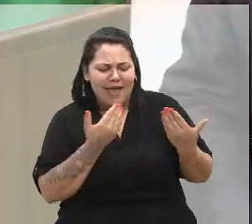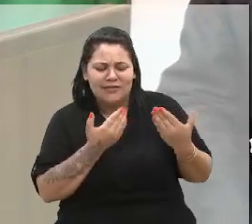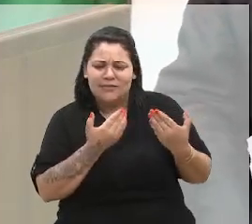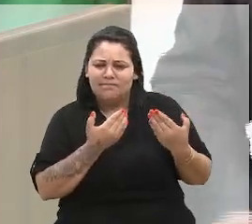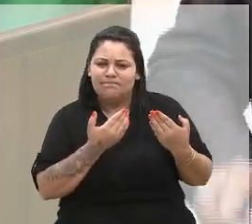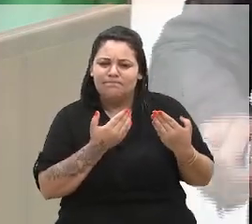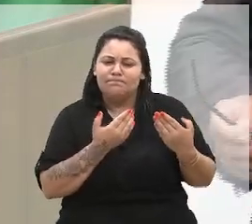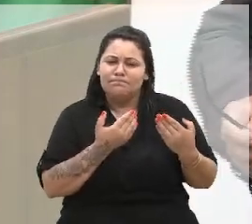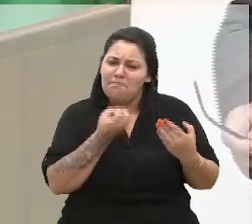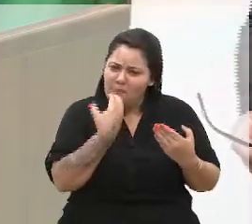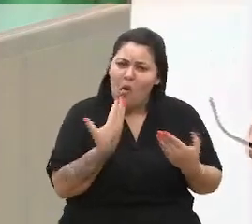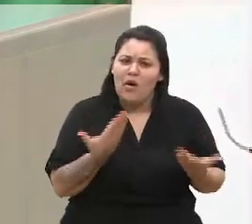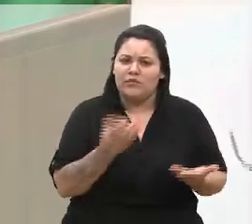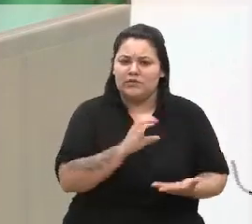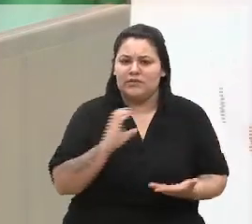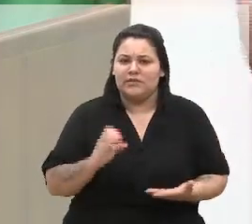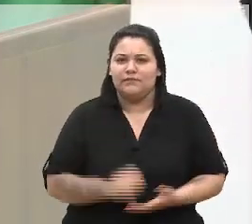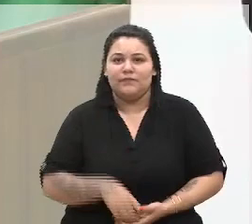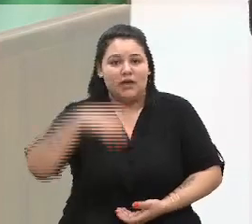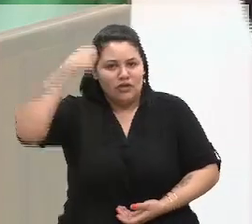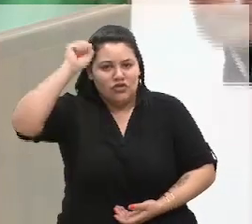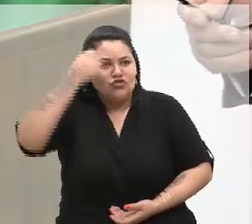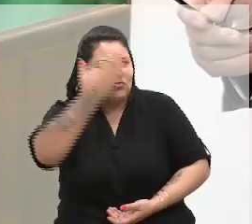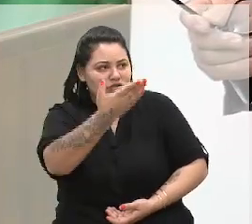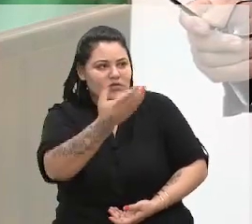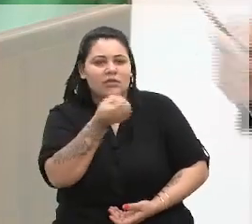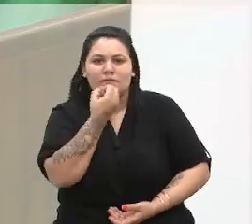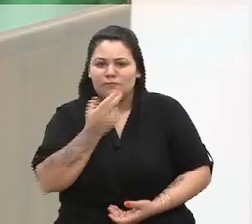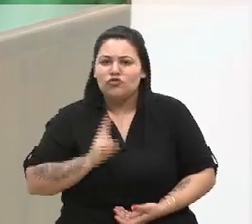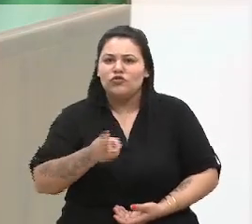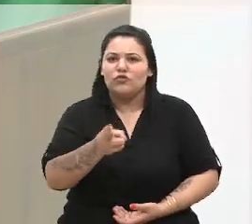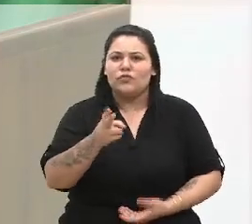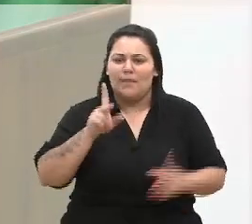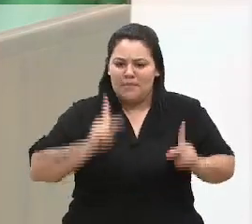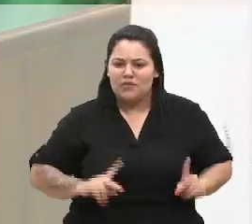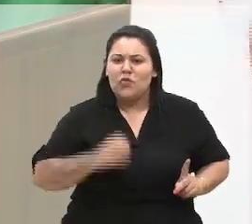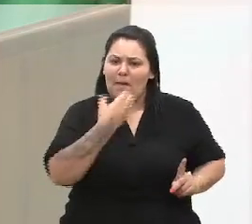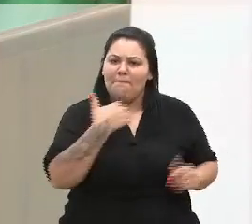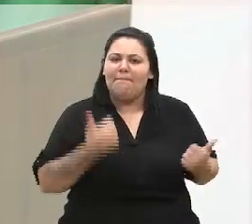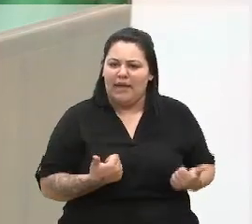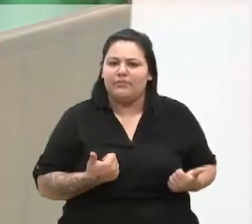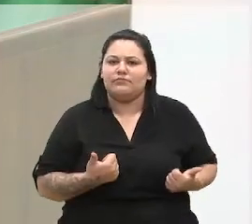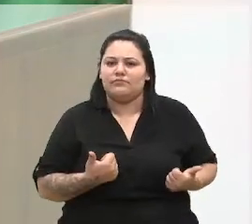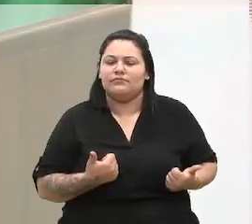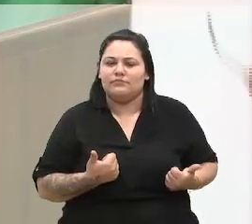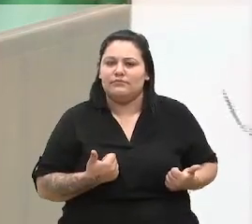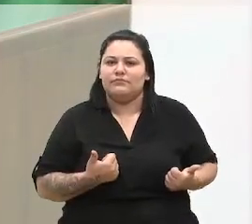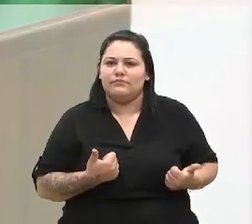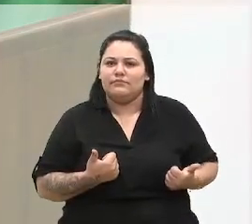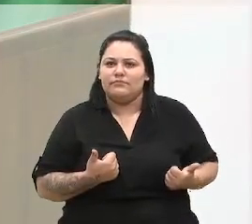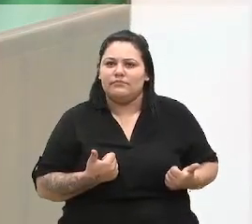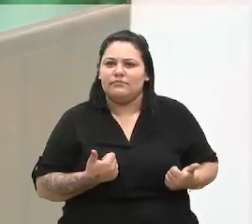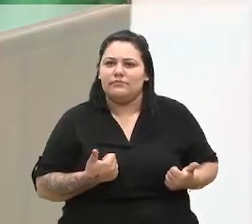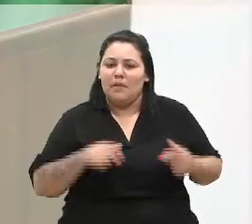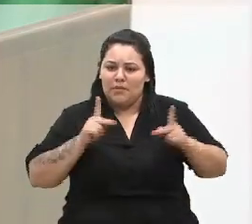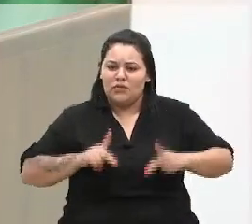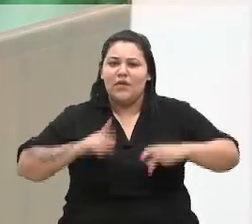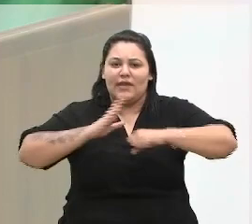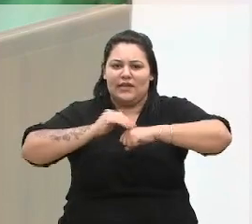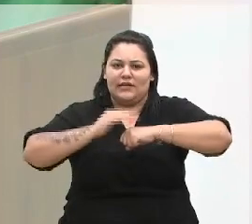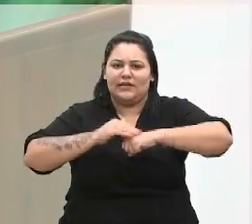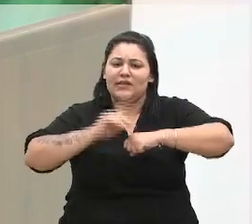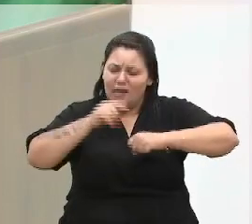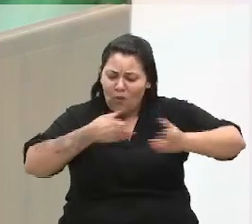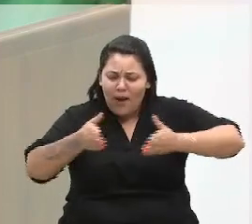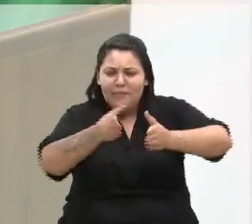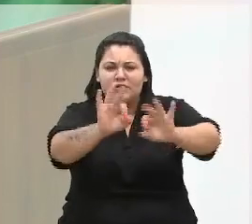dos CCs. E Xuxa, continue sendo essa pessoa da bondade. Continue sendo essa pessoa bondosa, que esse é o caminho.